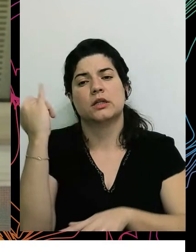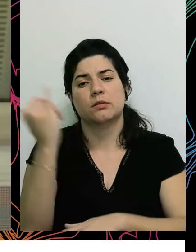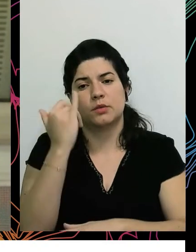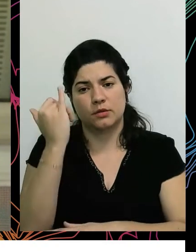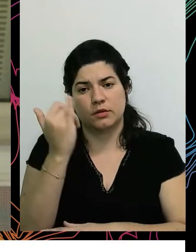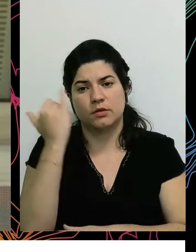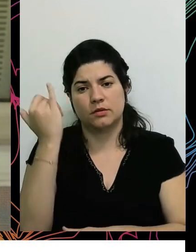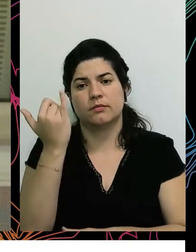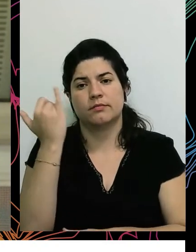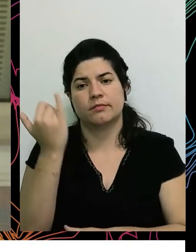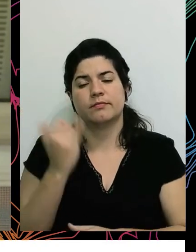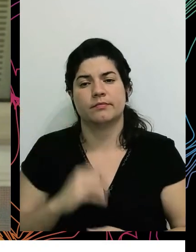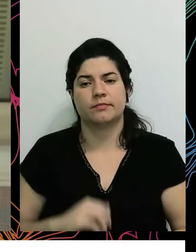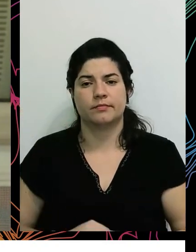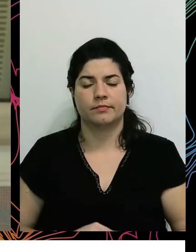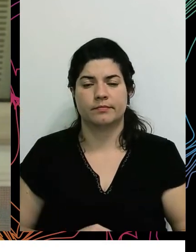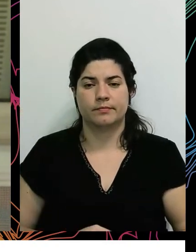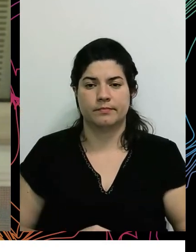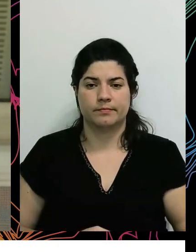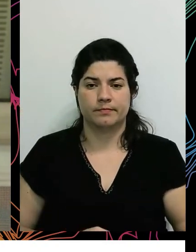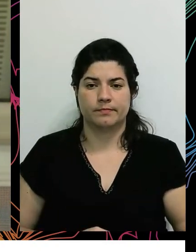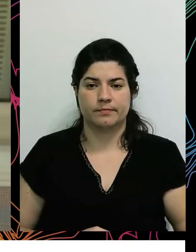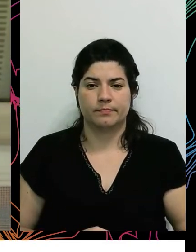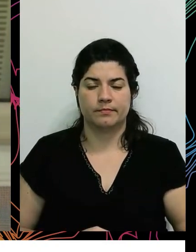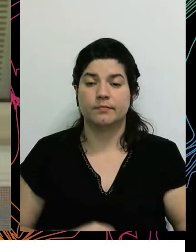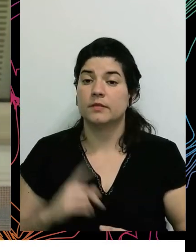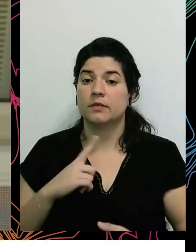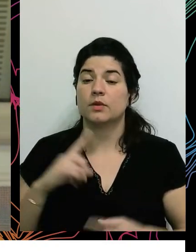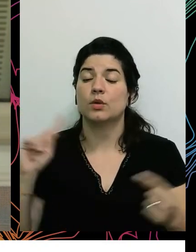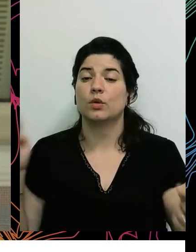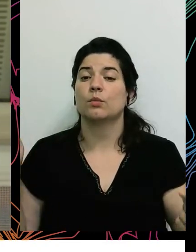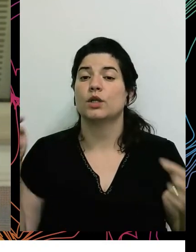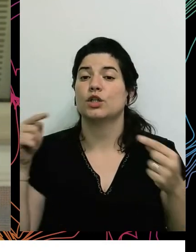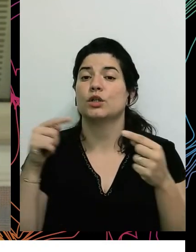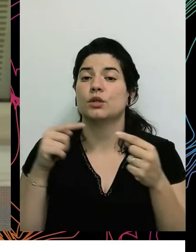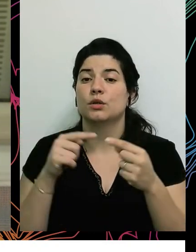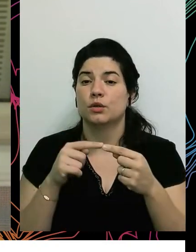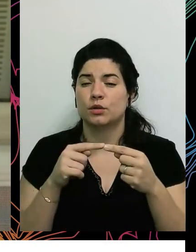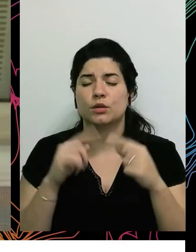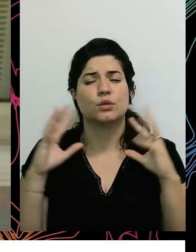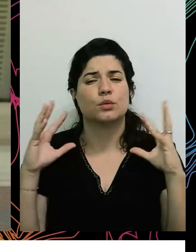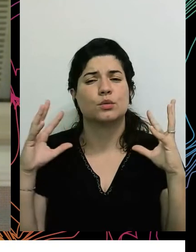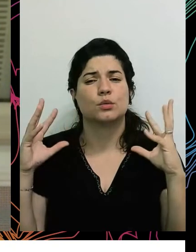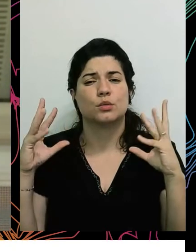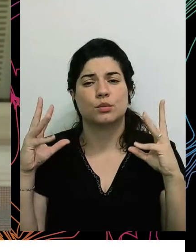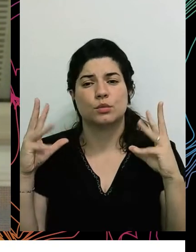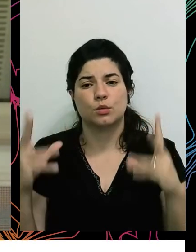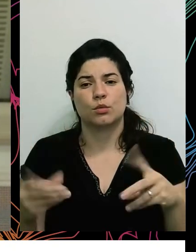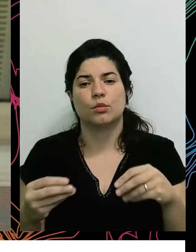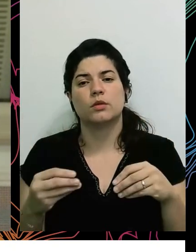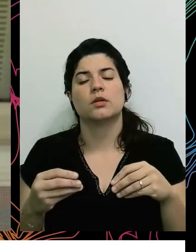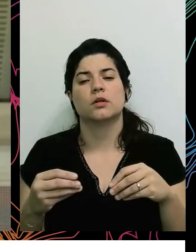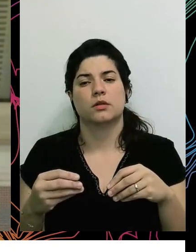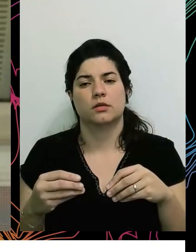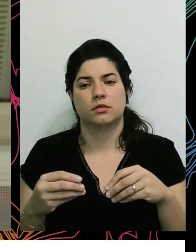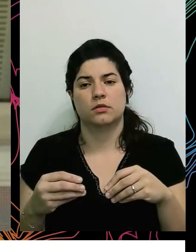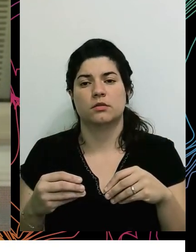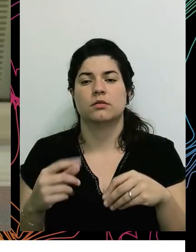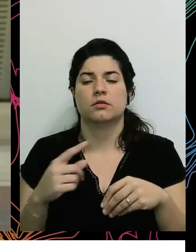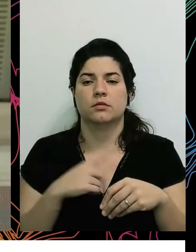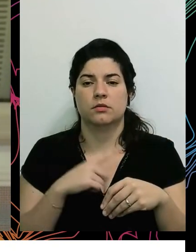con múltiples experiencias, visiones, donde todas sus voces son oídas